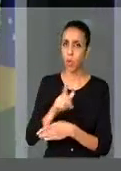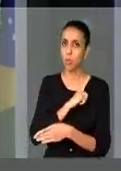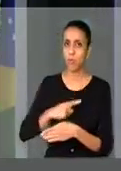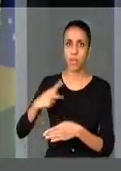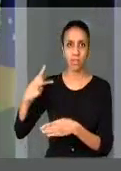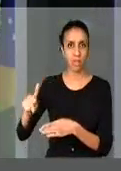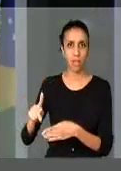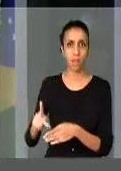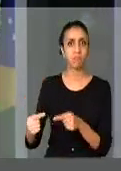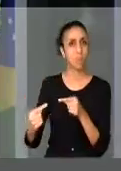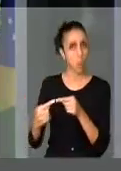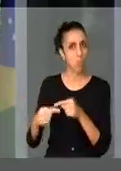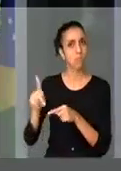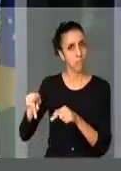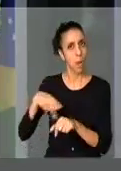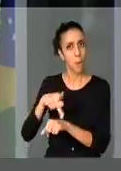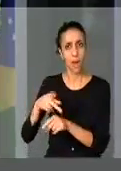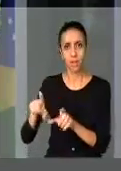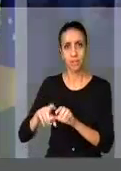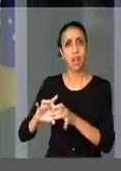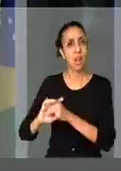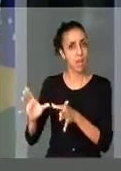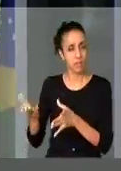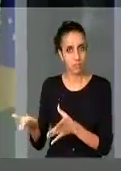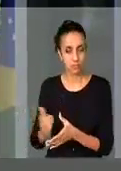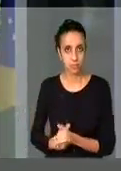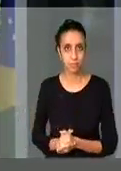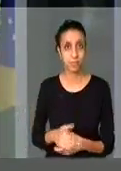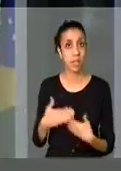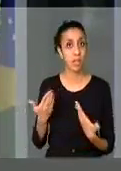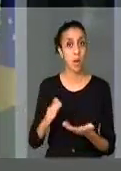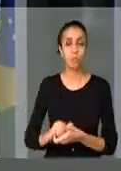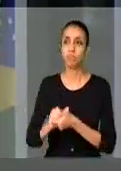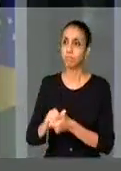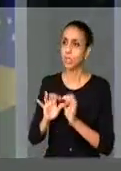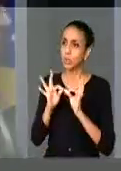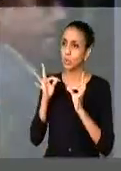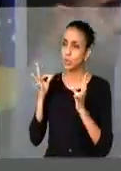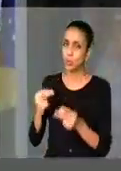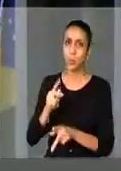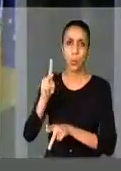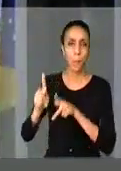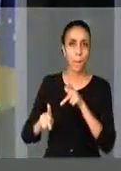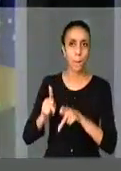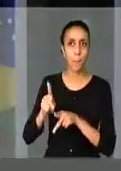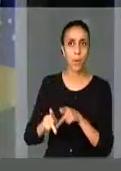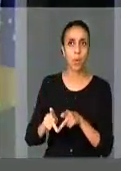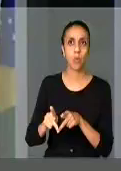Finalizo cumprimentando o povo e a nação de